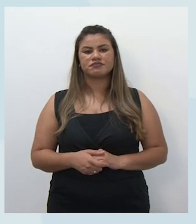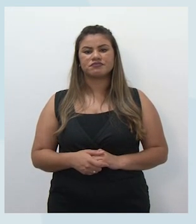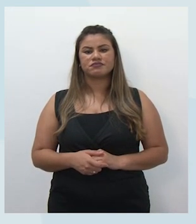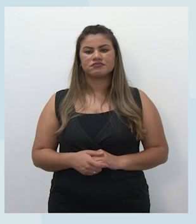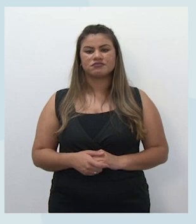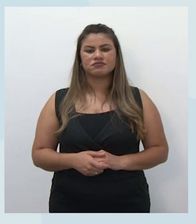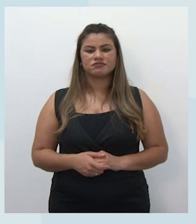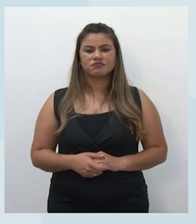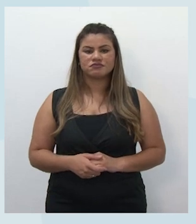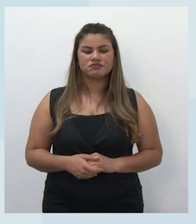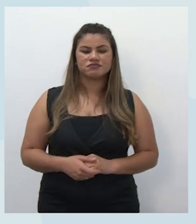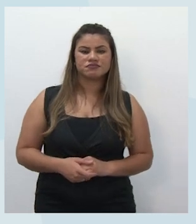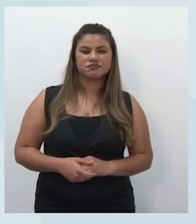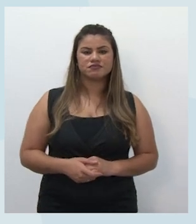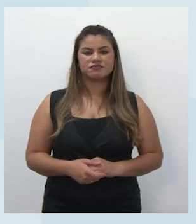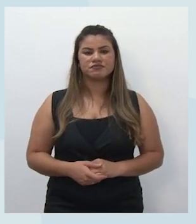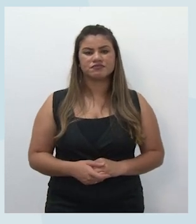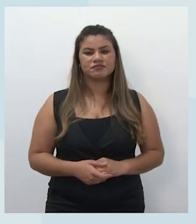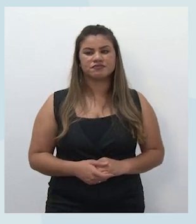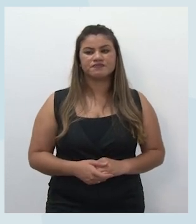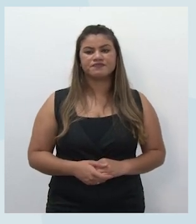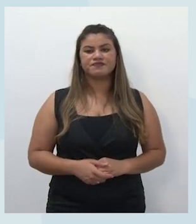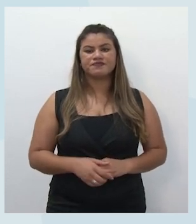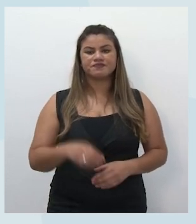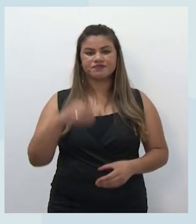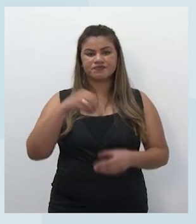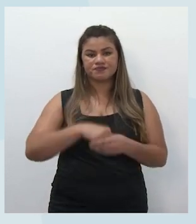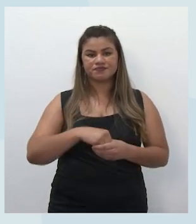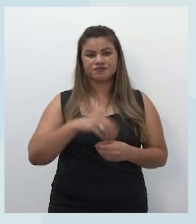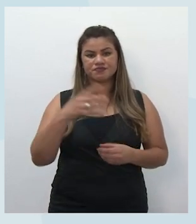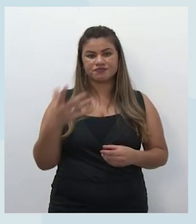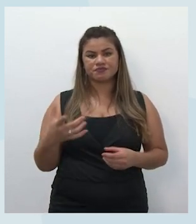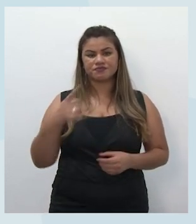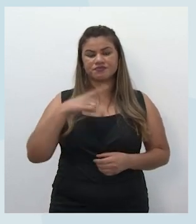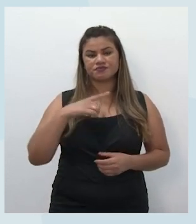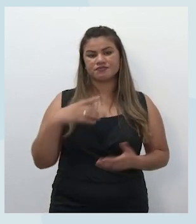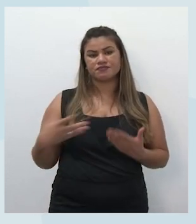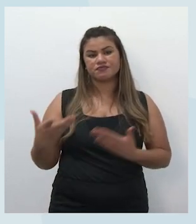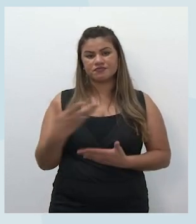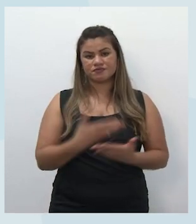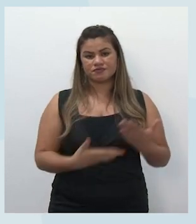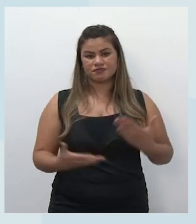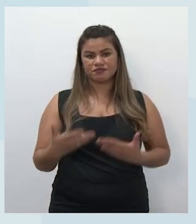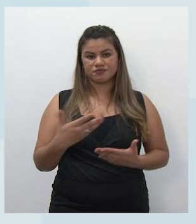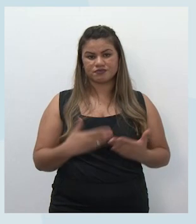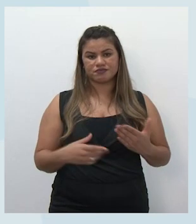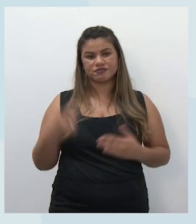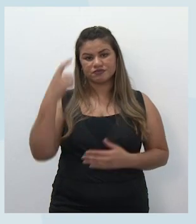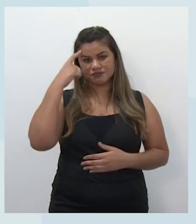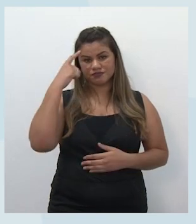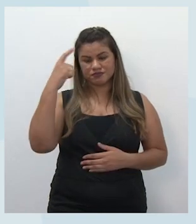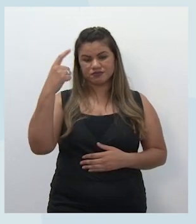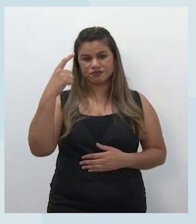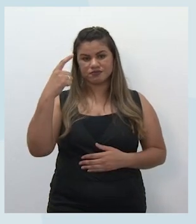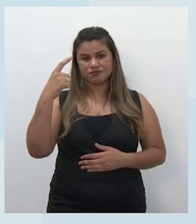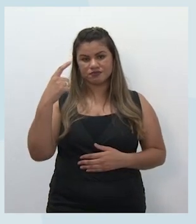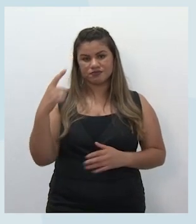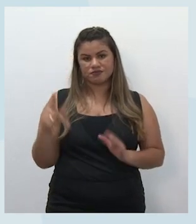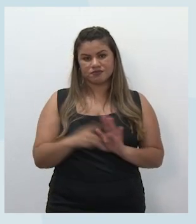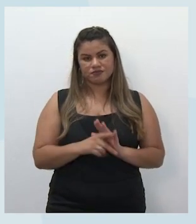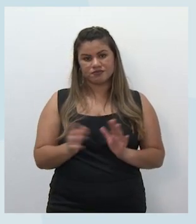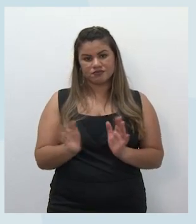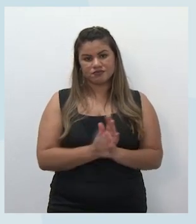Isso. E aí, dentro desse material, vão acontecer alguns diálogos que foi pensado pela equipe